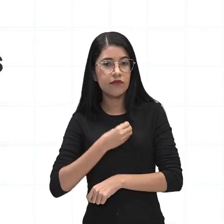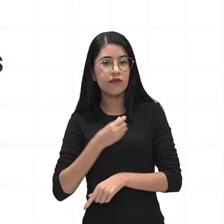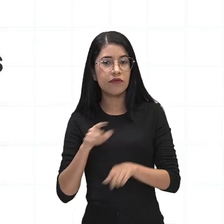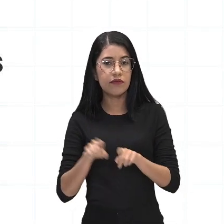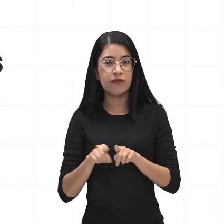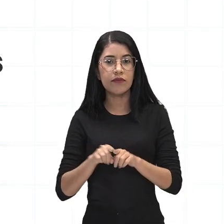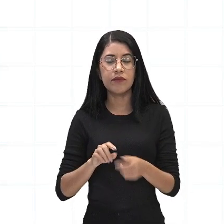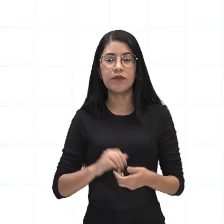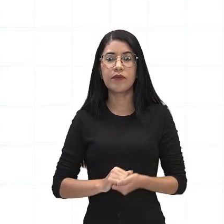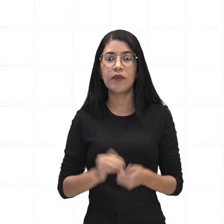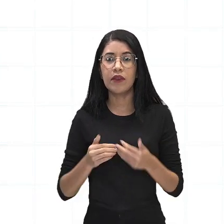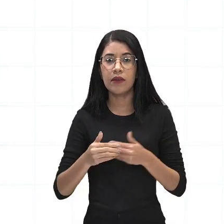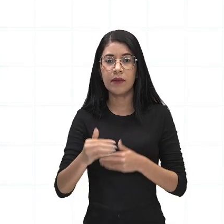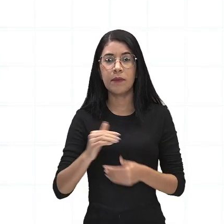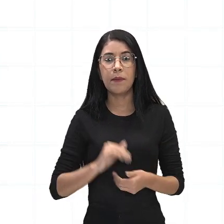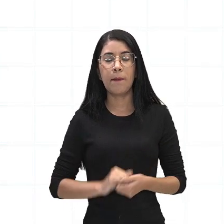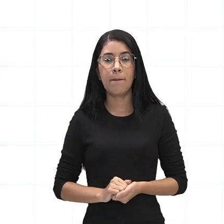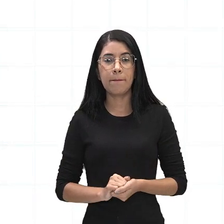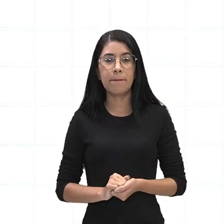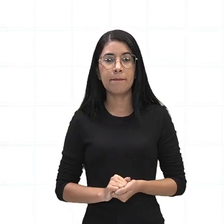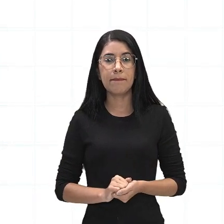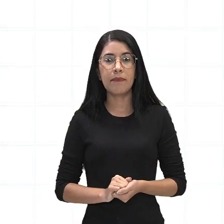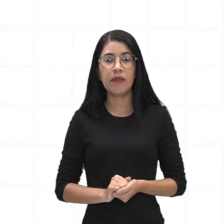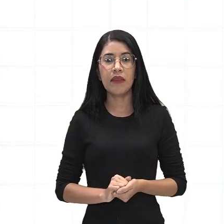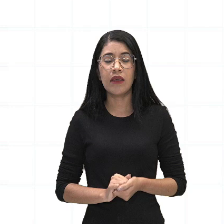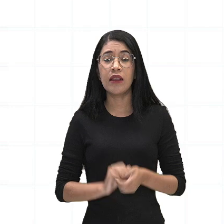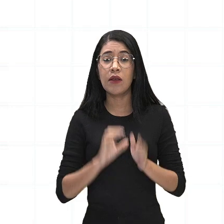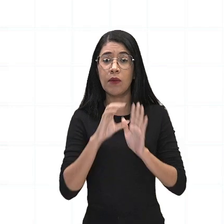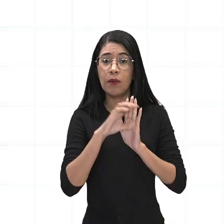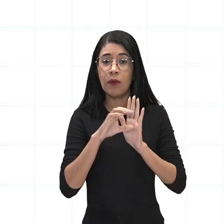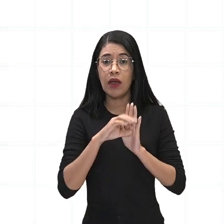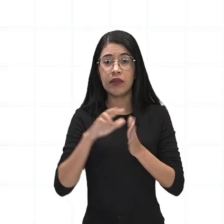inseridos. Continuando, o conceito de danças